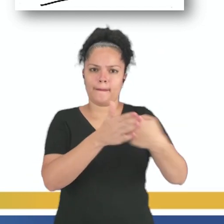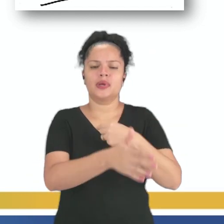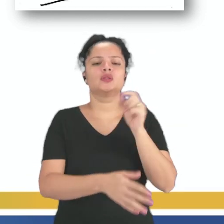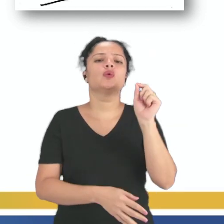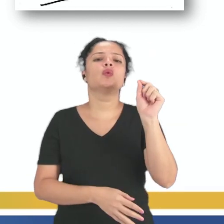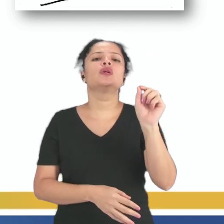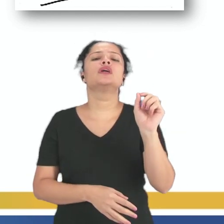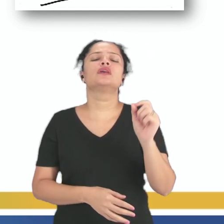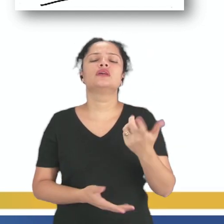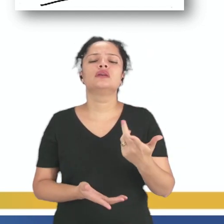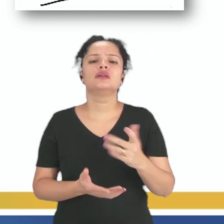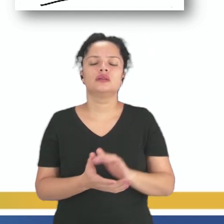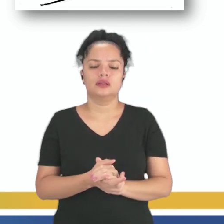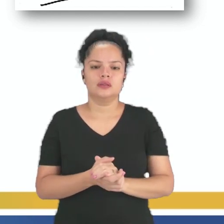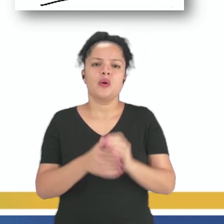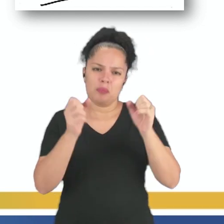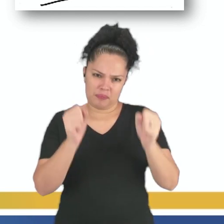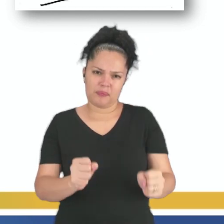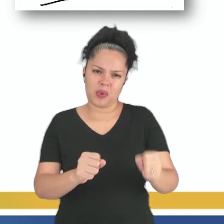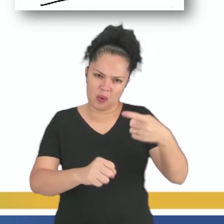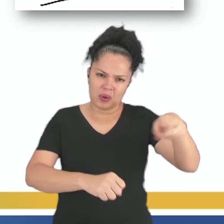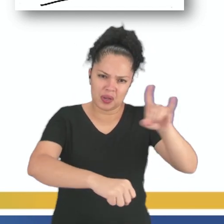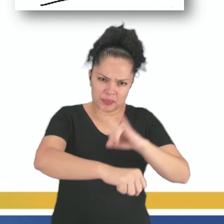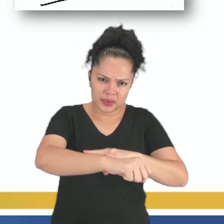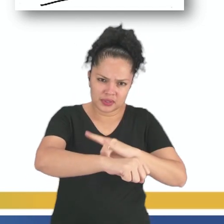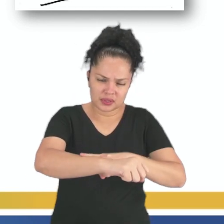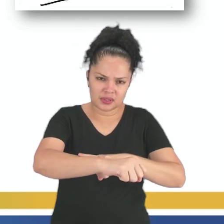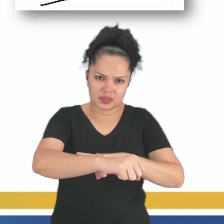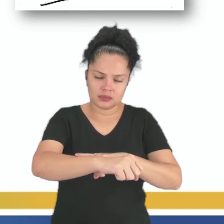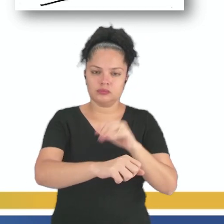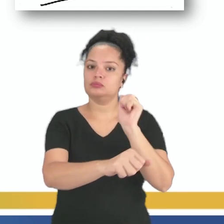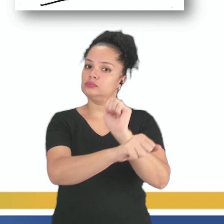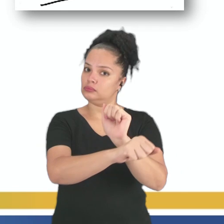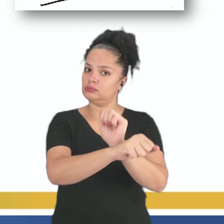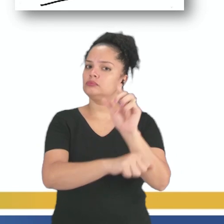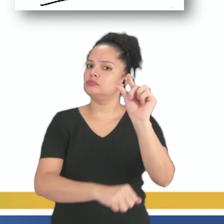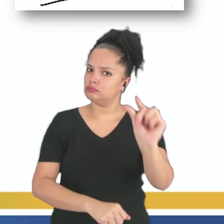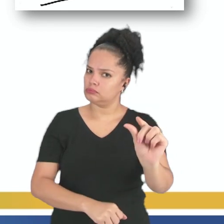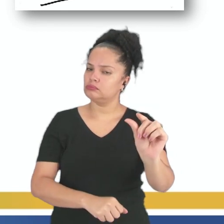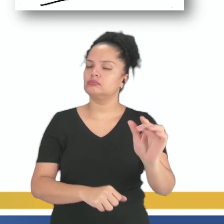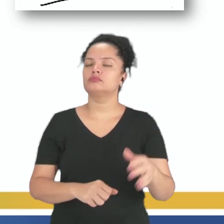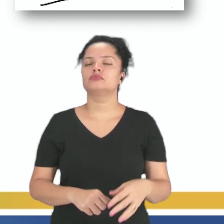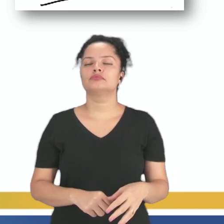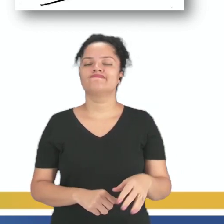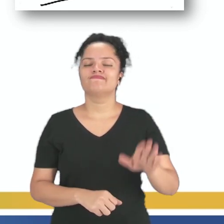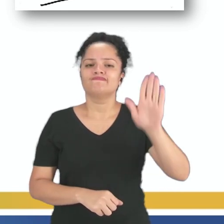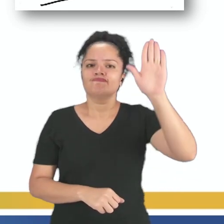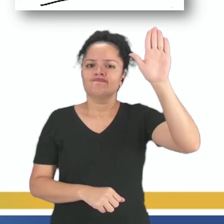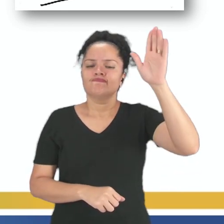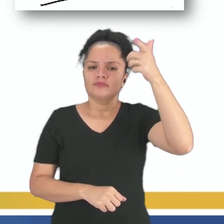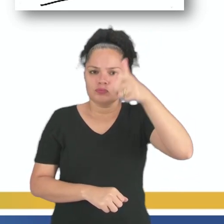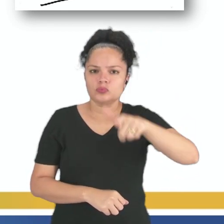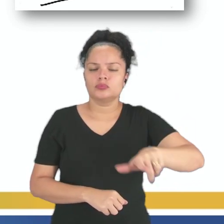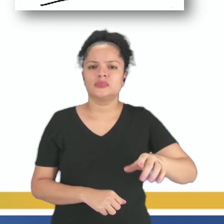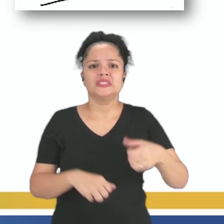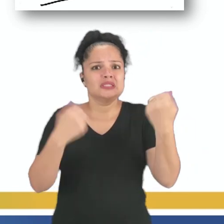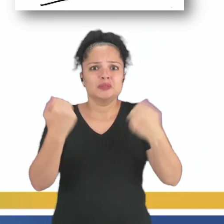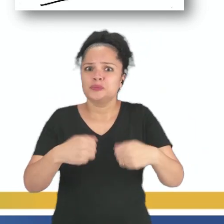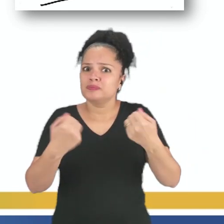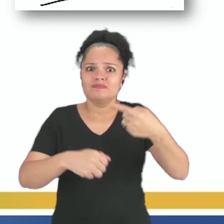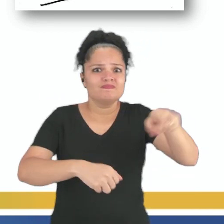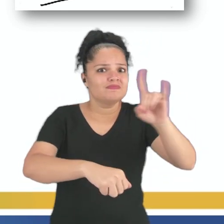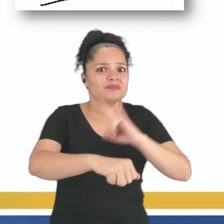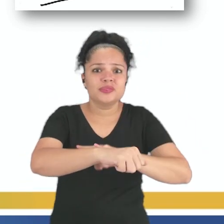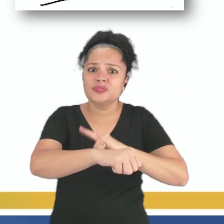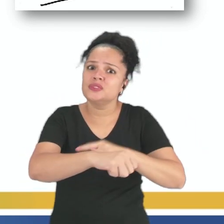que eu queria. Posso ir no banheiro? Espere um pouco, tá? Levantei a mão de novo. Preciso ir no